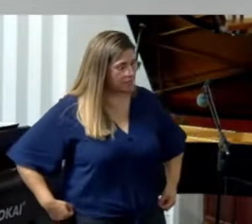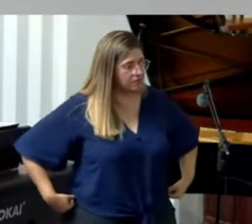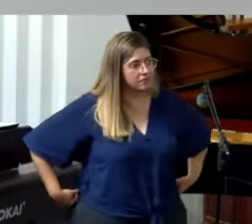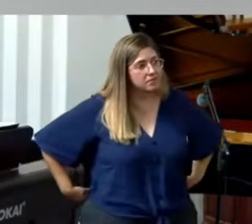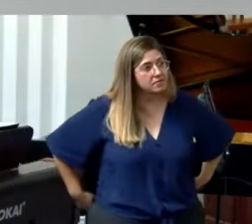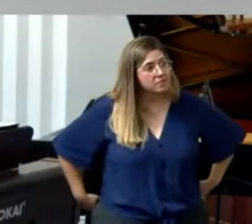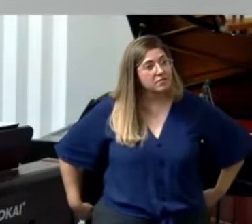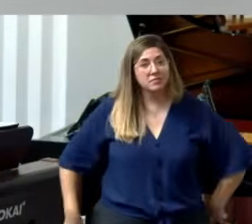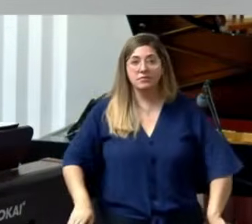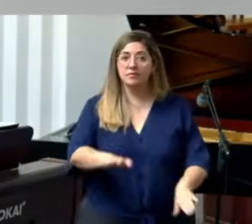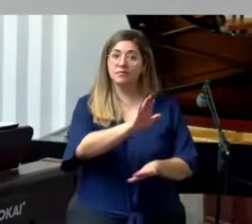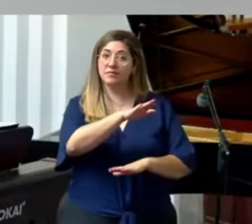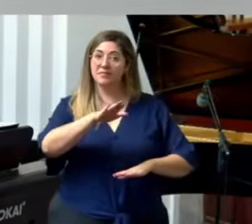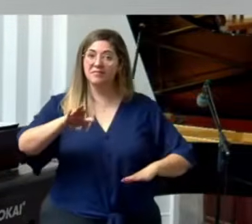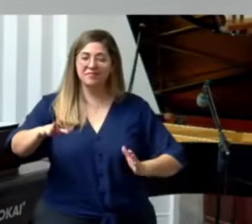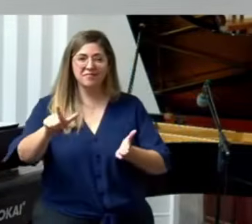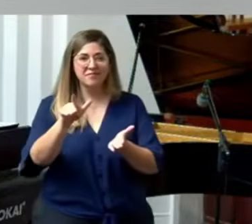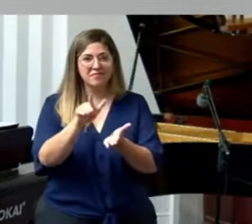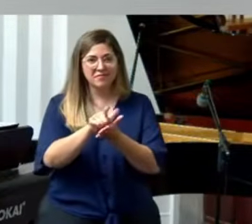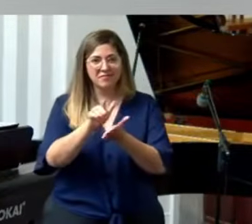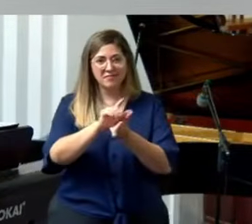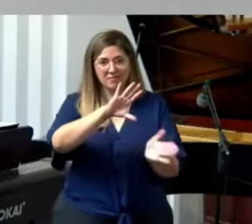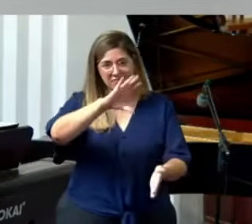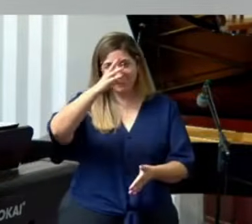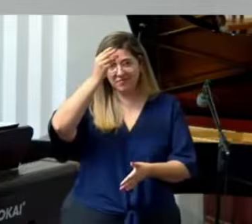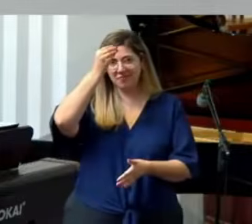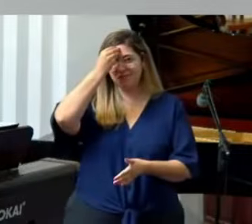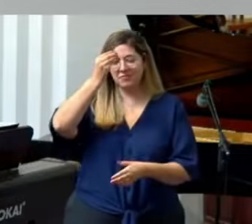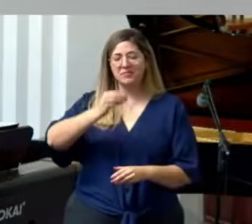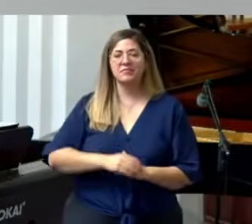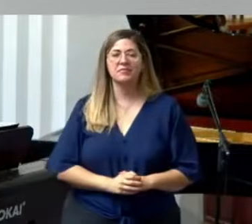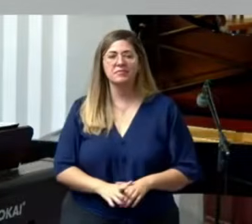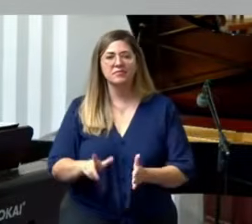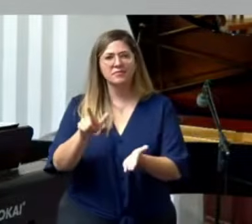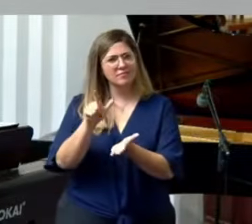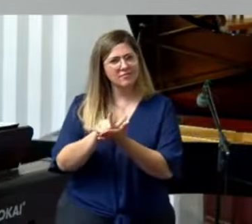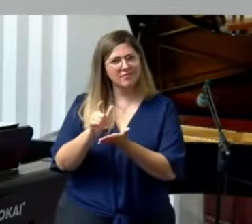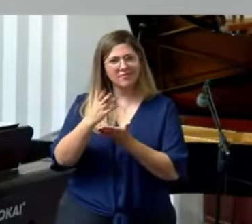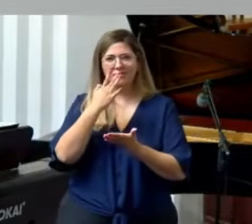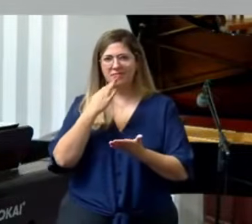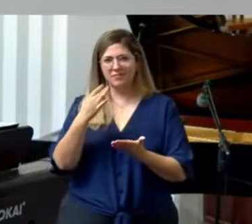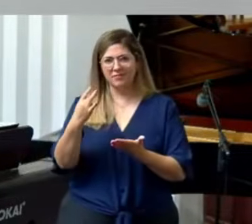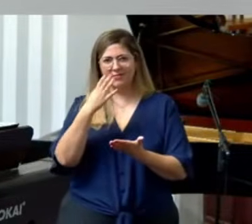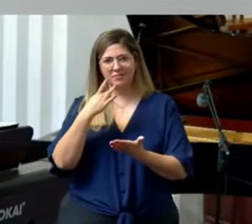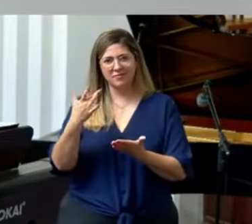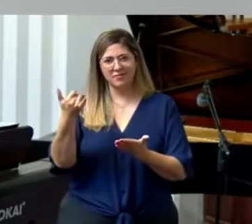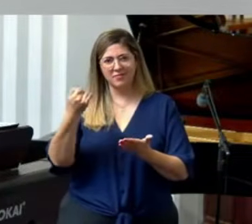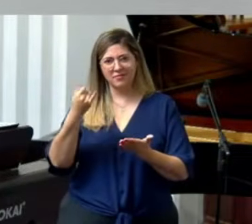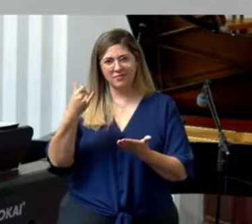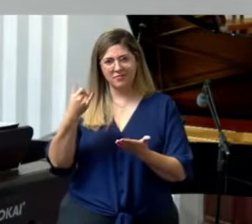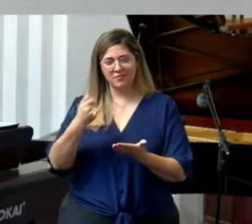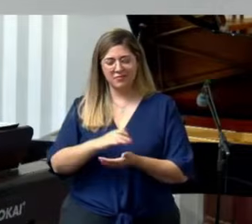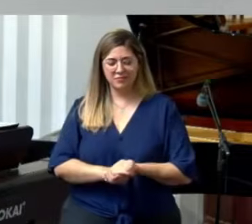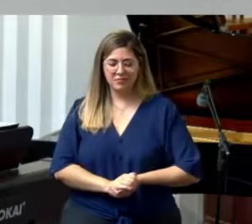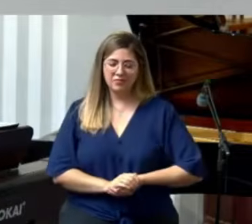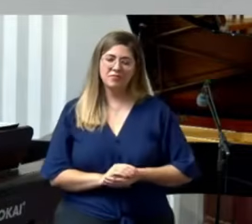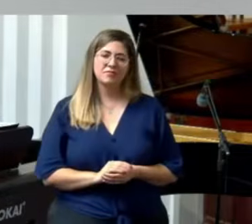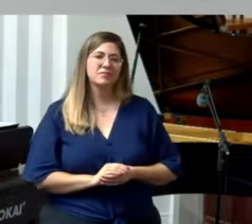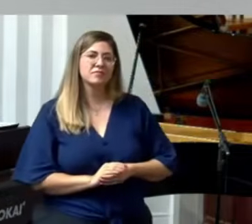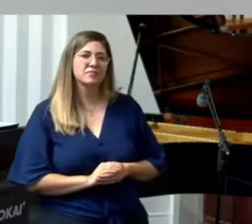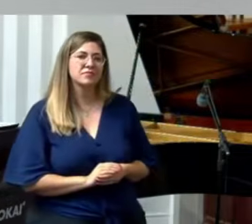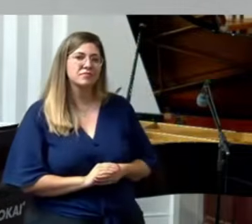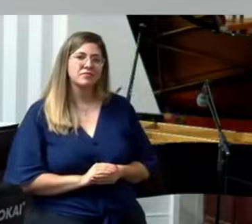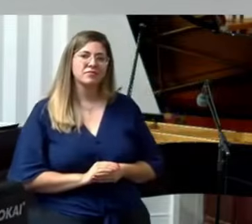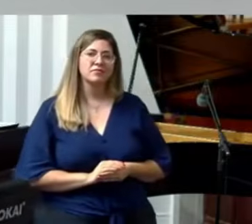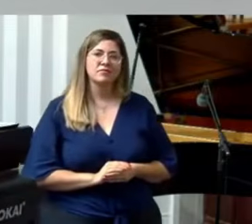Gostaria de falar com nossas crianças. Você talvez recebeu aí uma prancheta, uma folha para preencher algumas